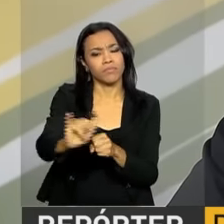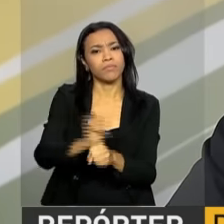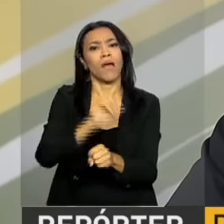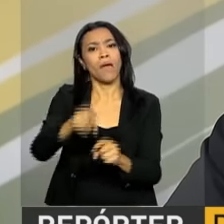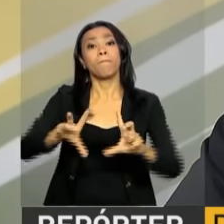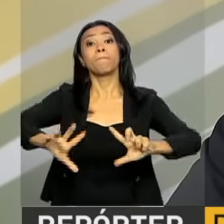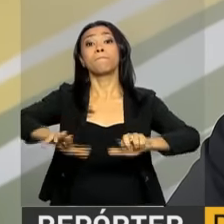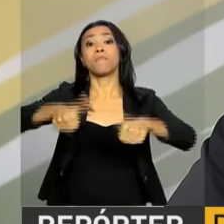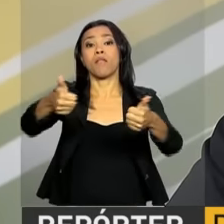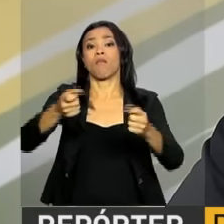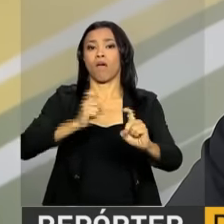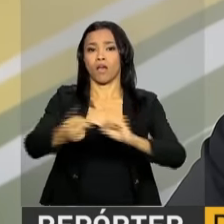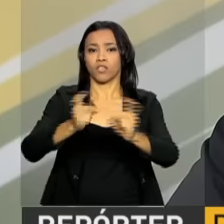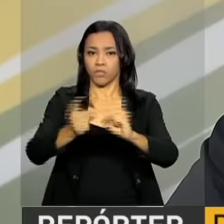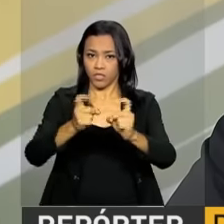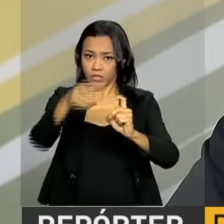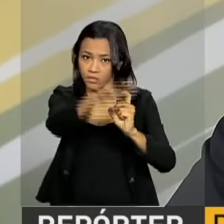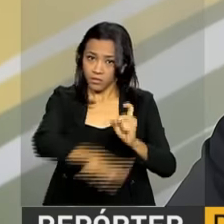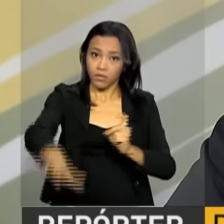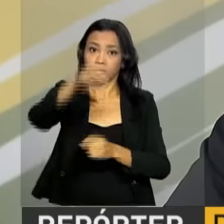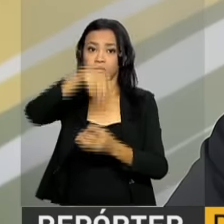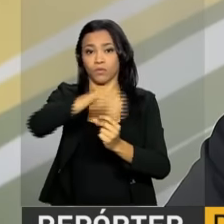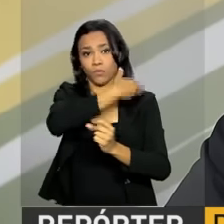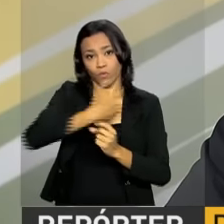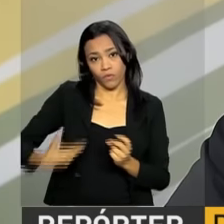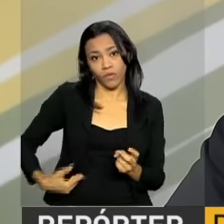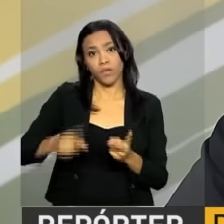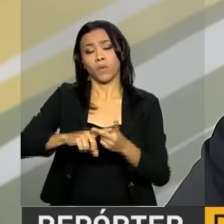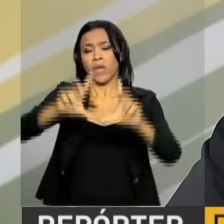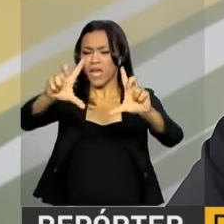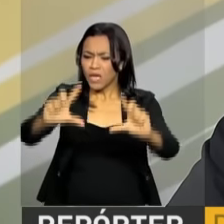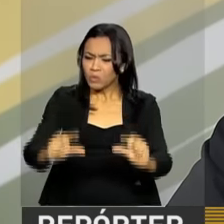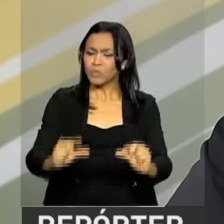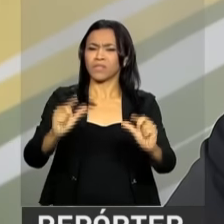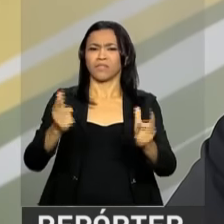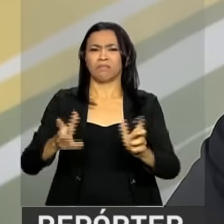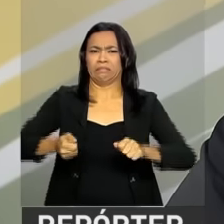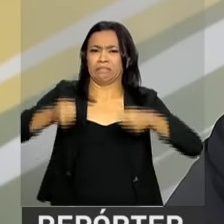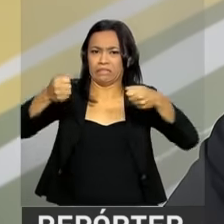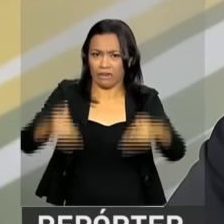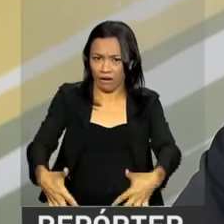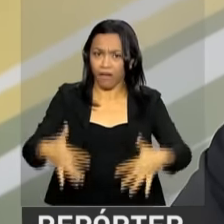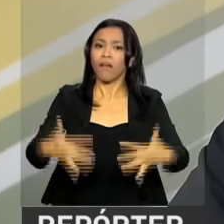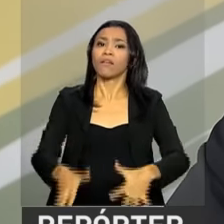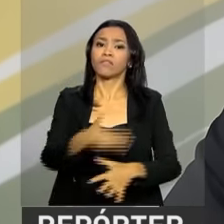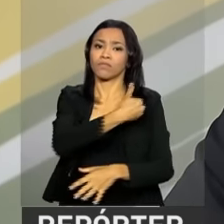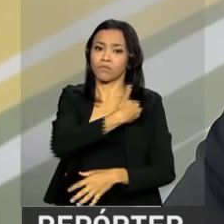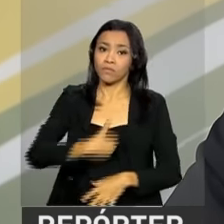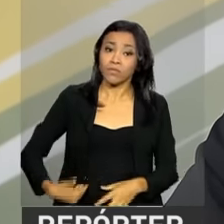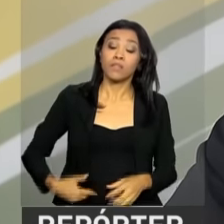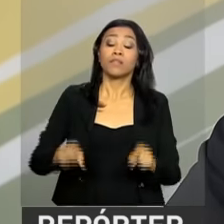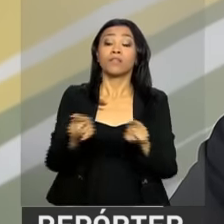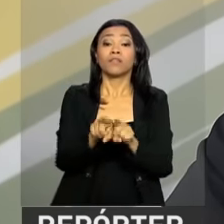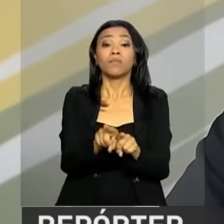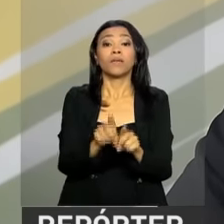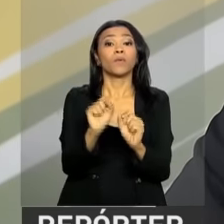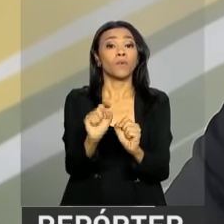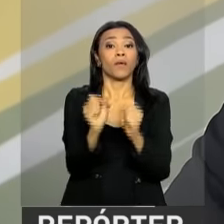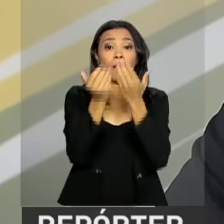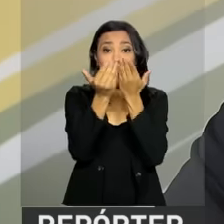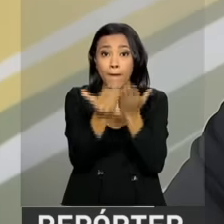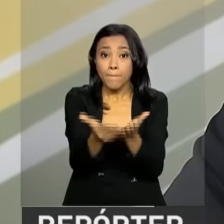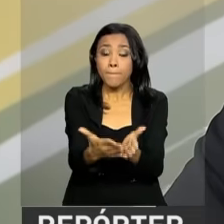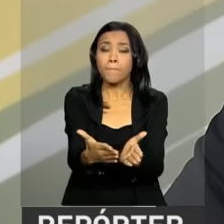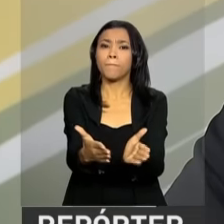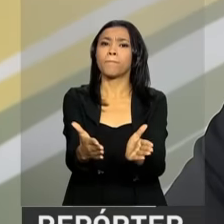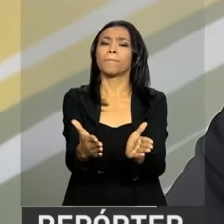pública uma redução das estruturas da administração pública e uma ampliação uma aprofundamento